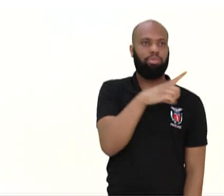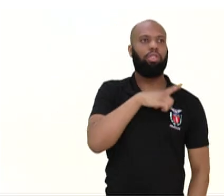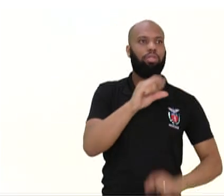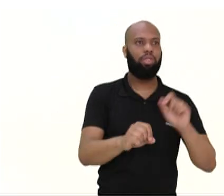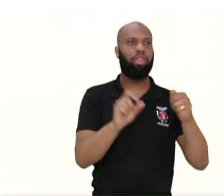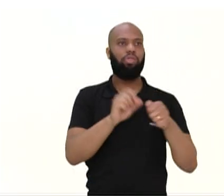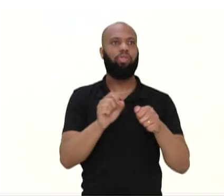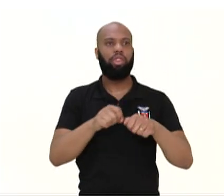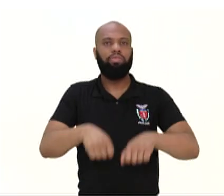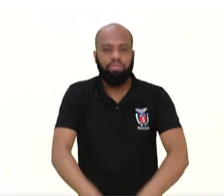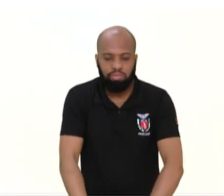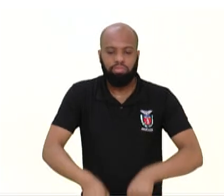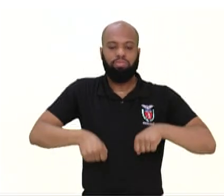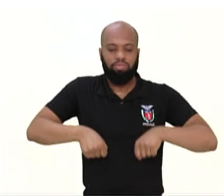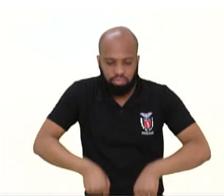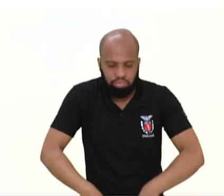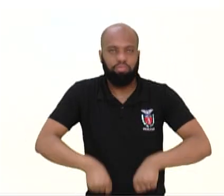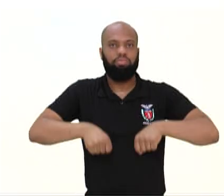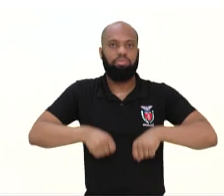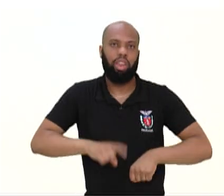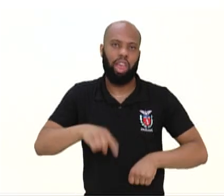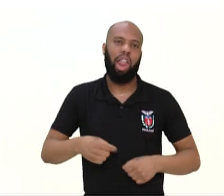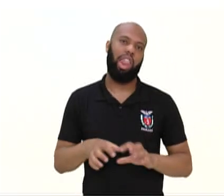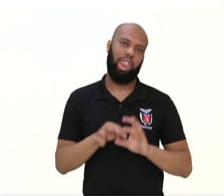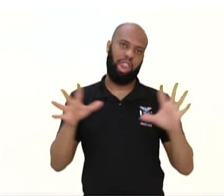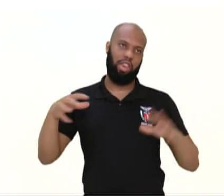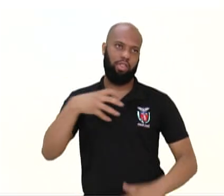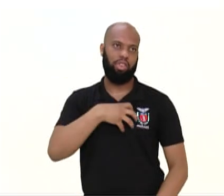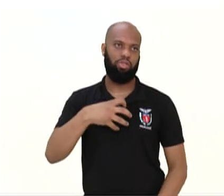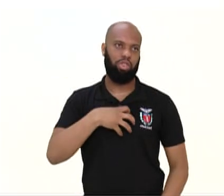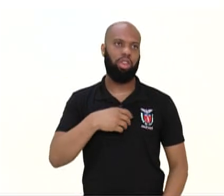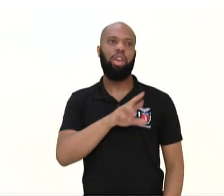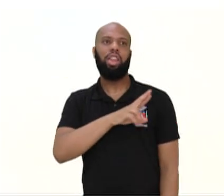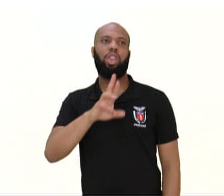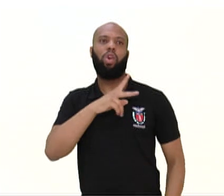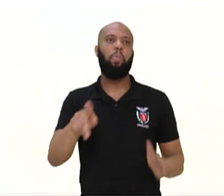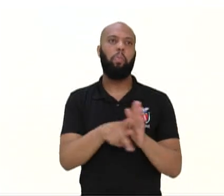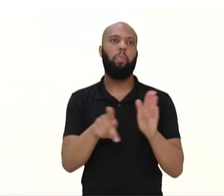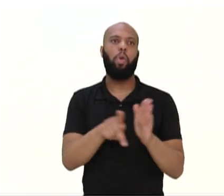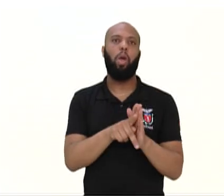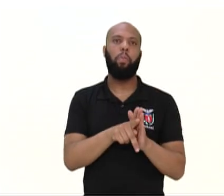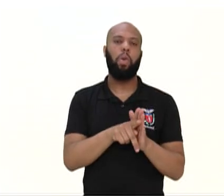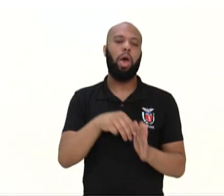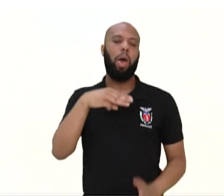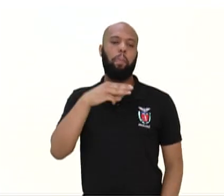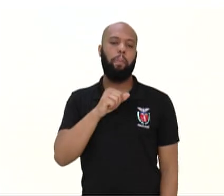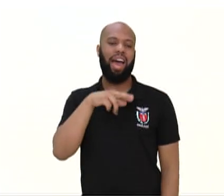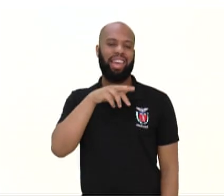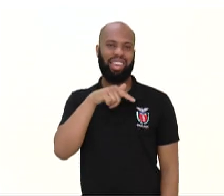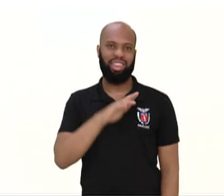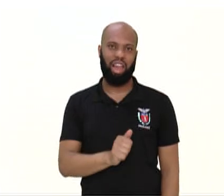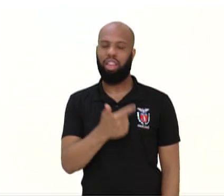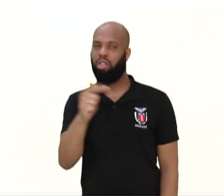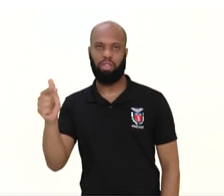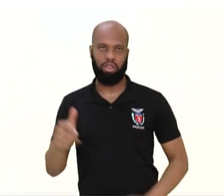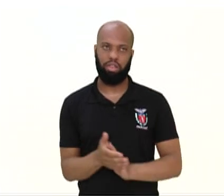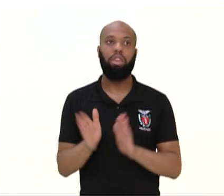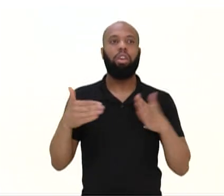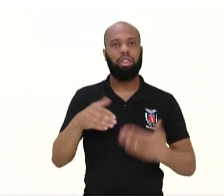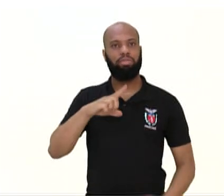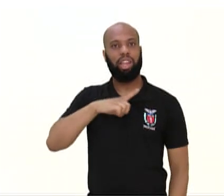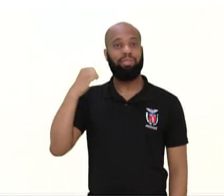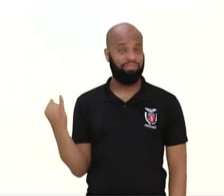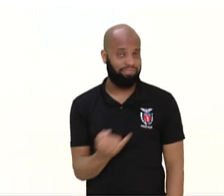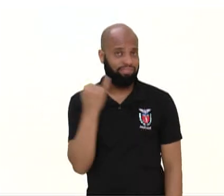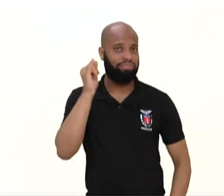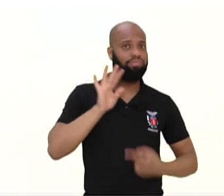com pesos livres, como é chamado no ambiente de musculação. Eu não tenho uma máquina envolvida durante o exercício. Então, um dos pontos importantes